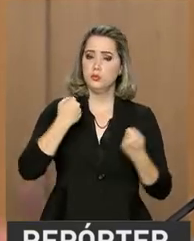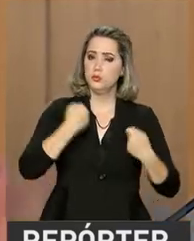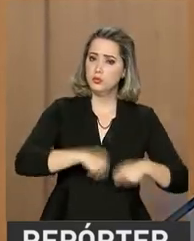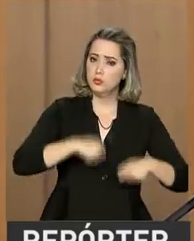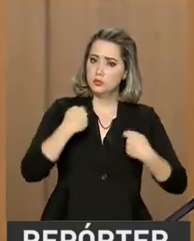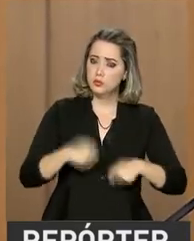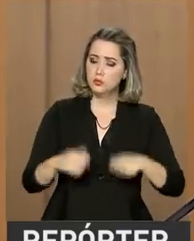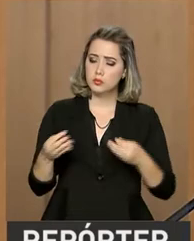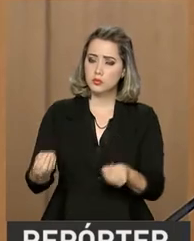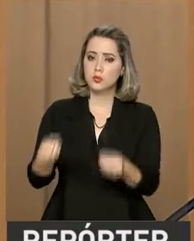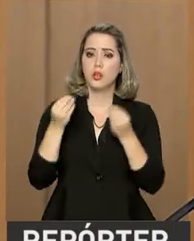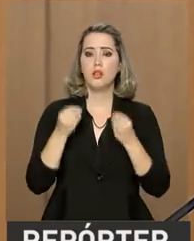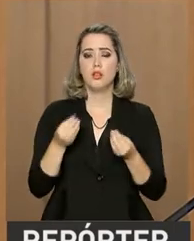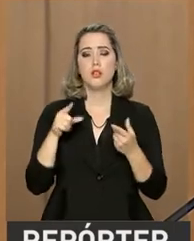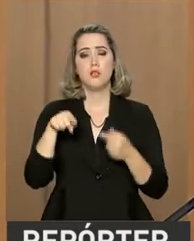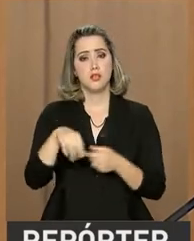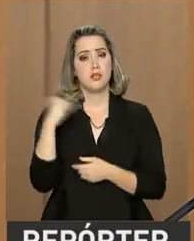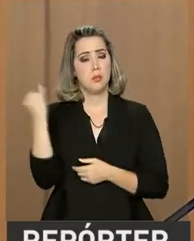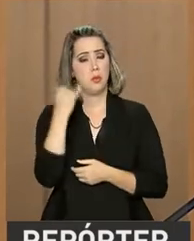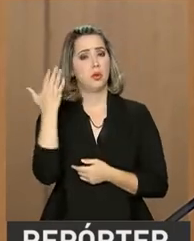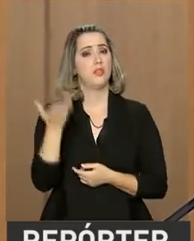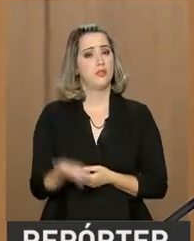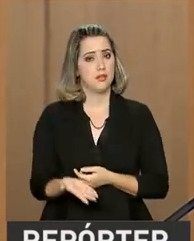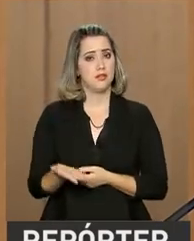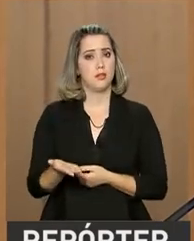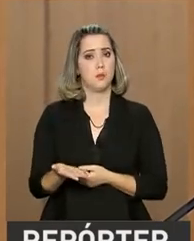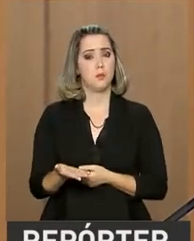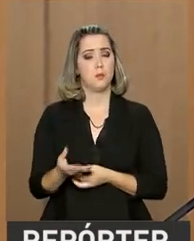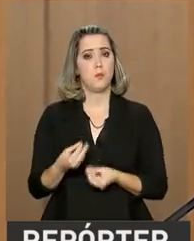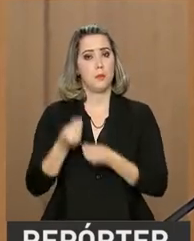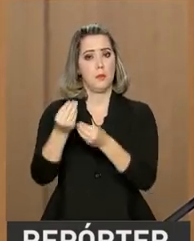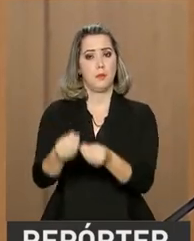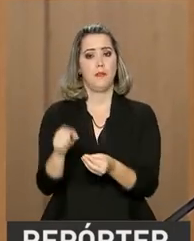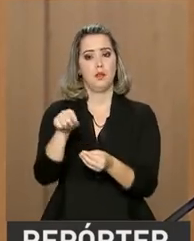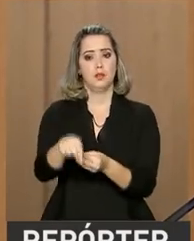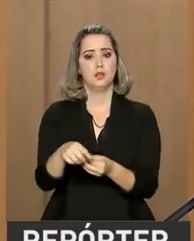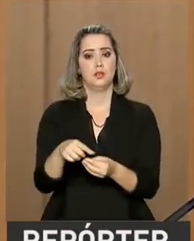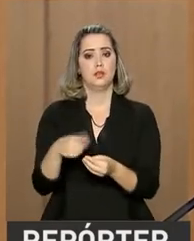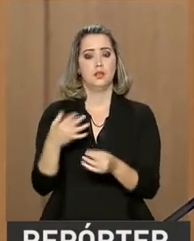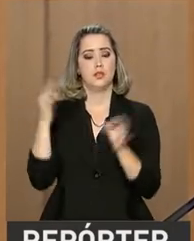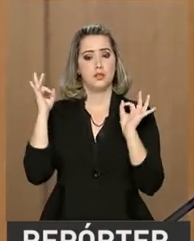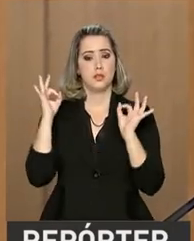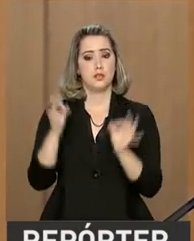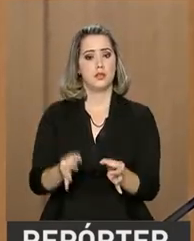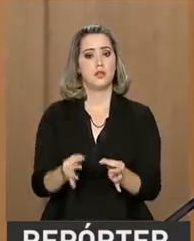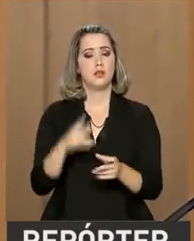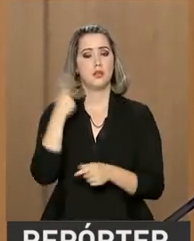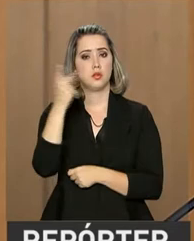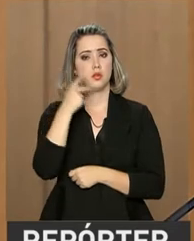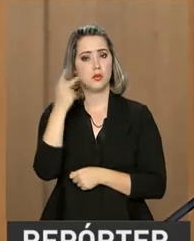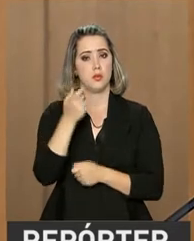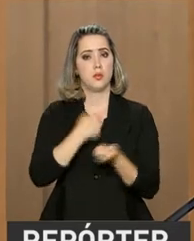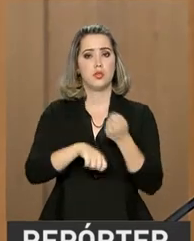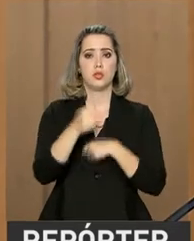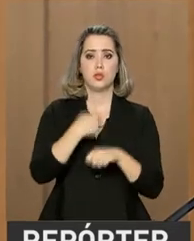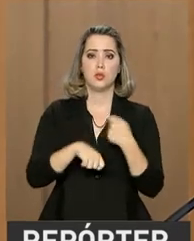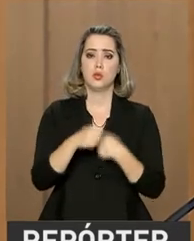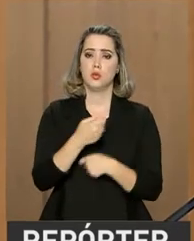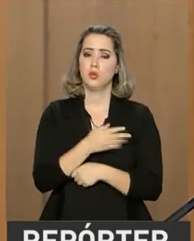trazer esses valores e dará com esses valores consistência da política econômica